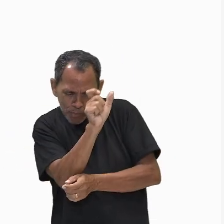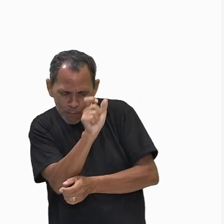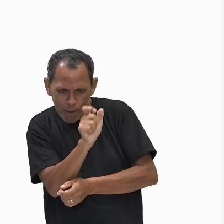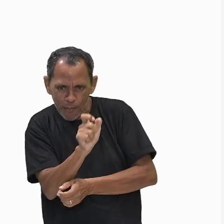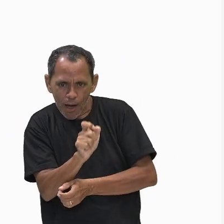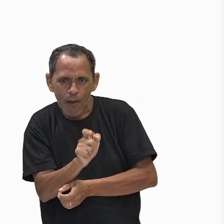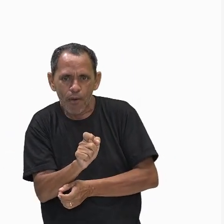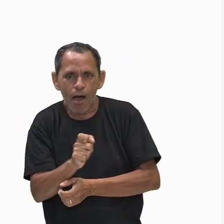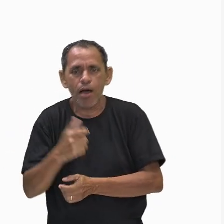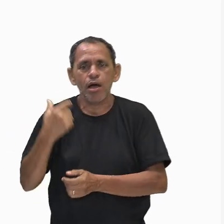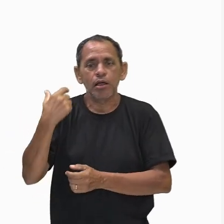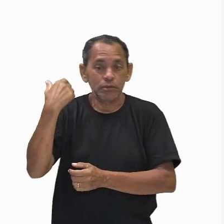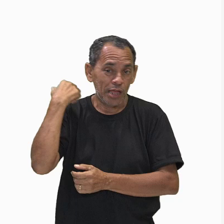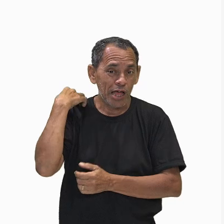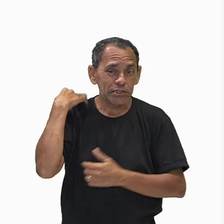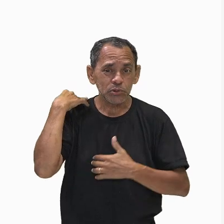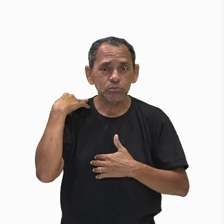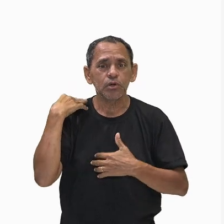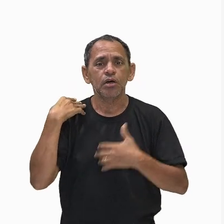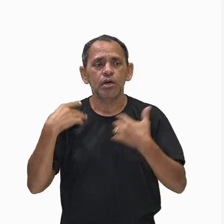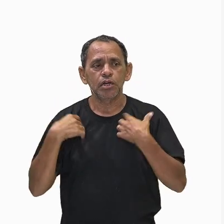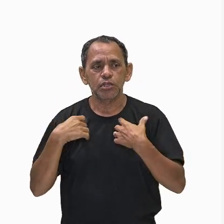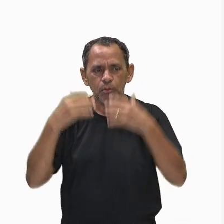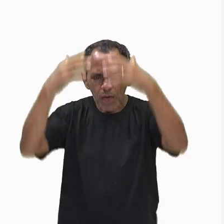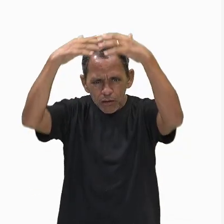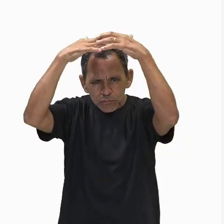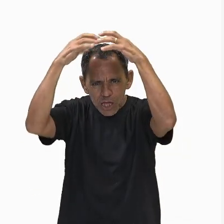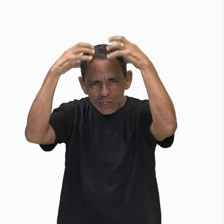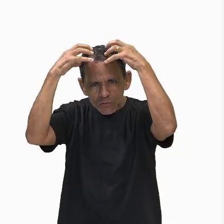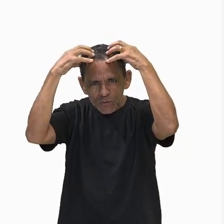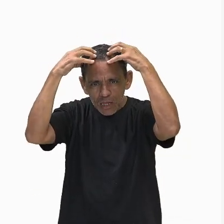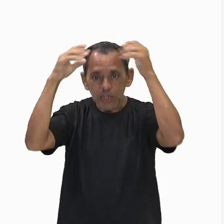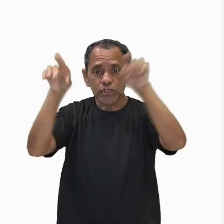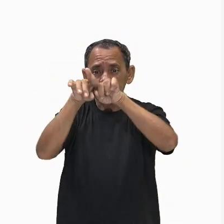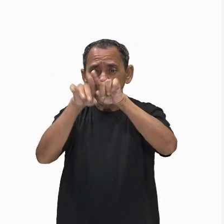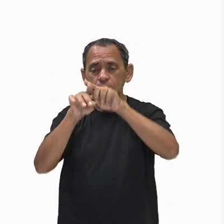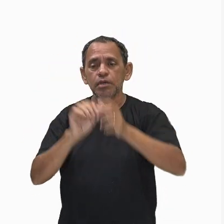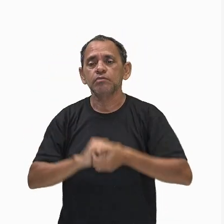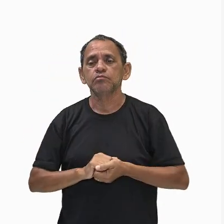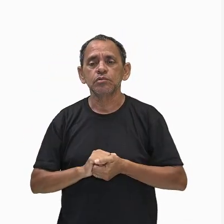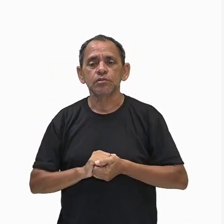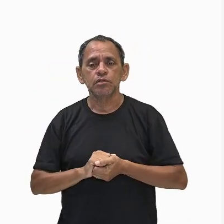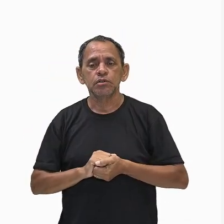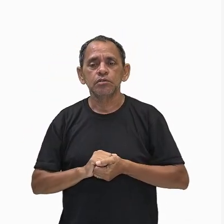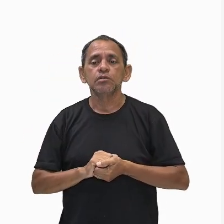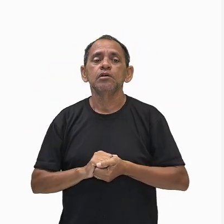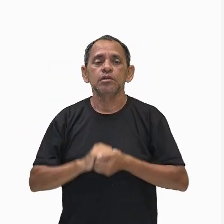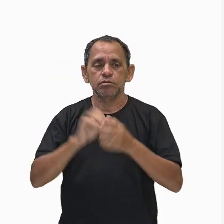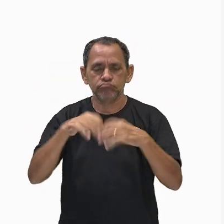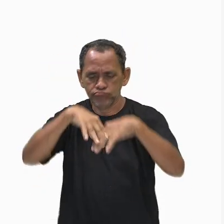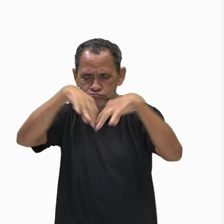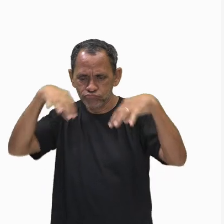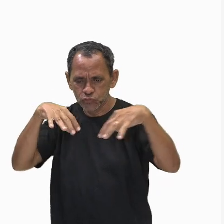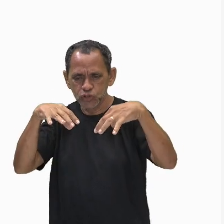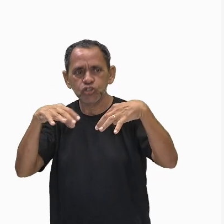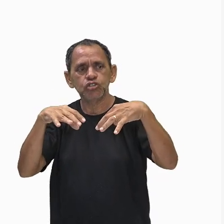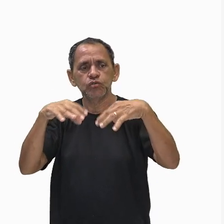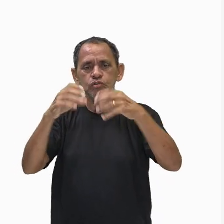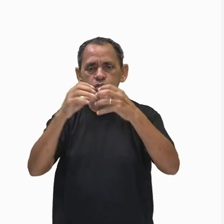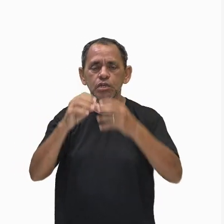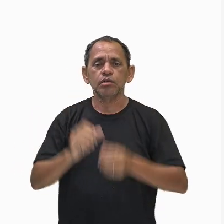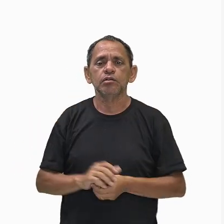medula espinal e pelo encéfalo. E o encéfalo é que se divide aí no cérebro, cerebelo, bulbo